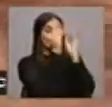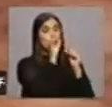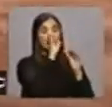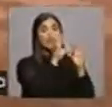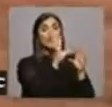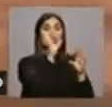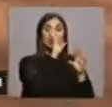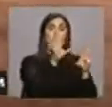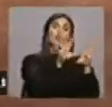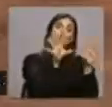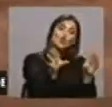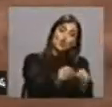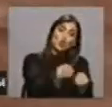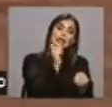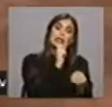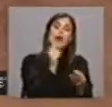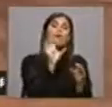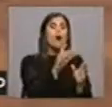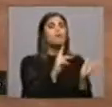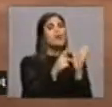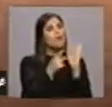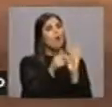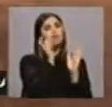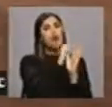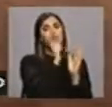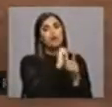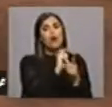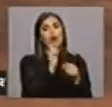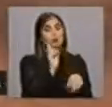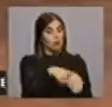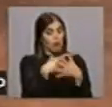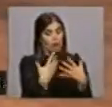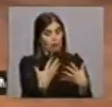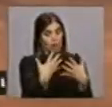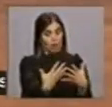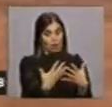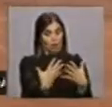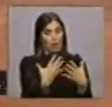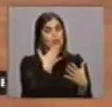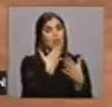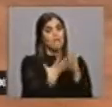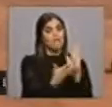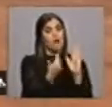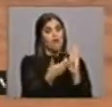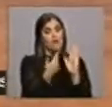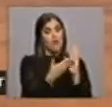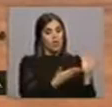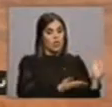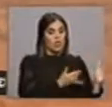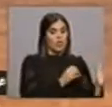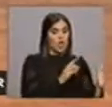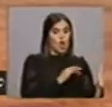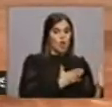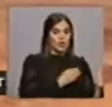fosse possível até tecnologicamente, no tempo presente, tirarmos esse dióxido de carbono e colocá-lo na atmosfera, mesmo